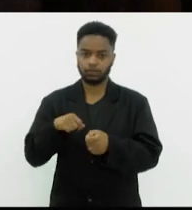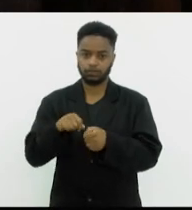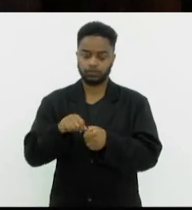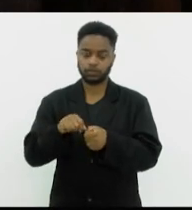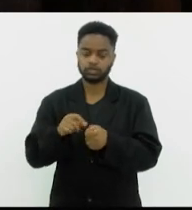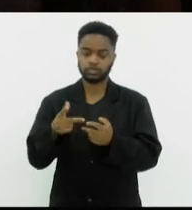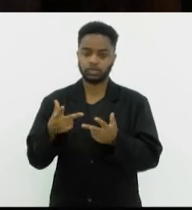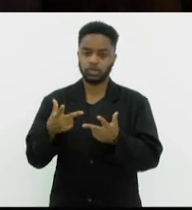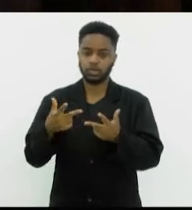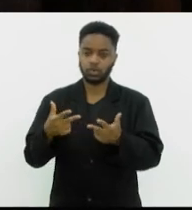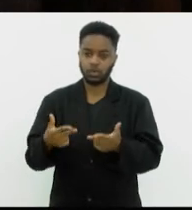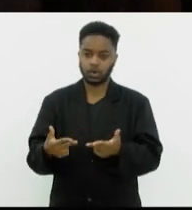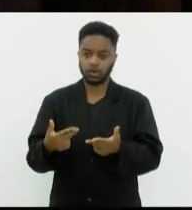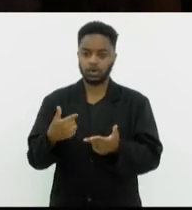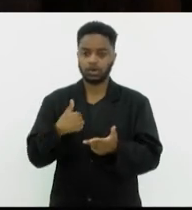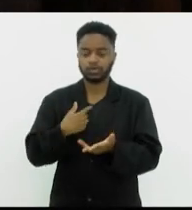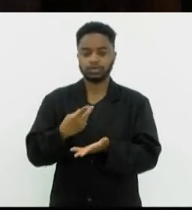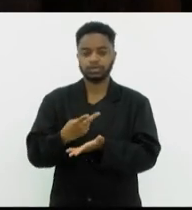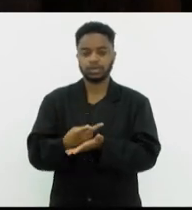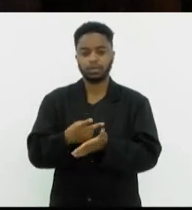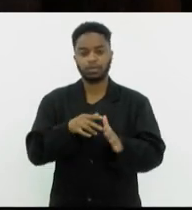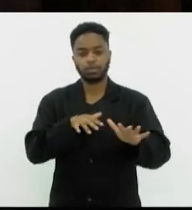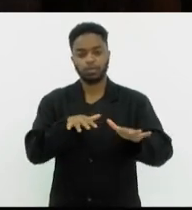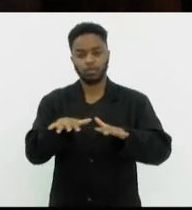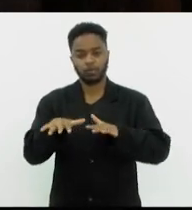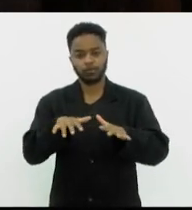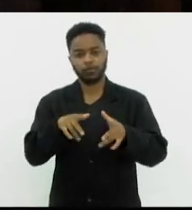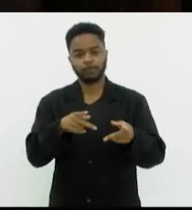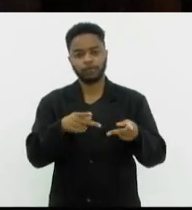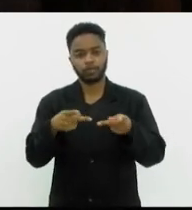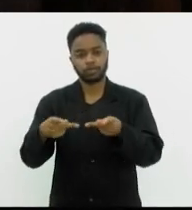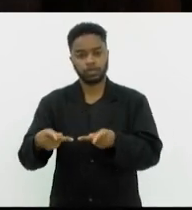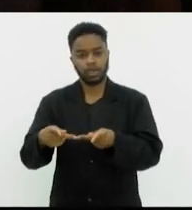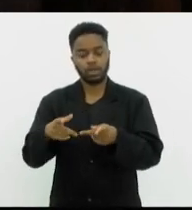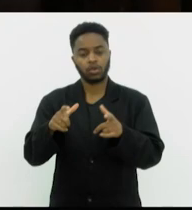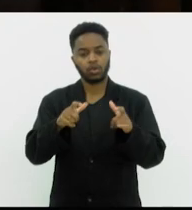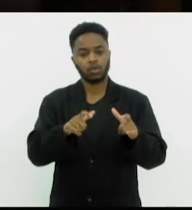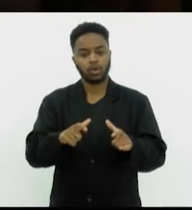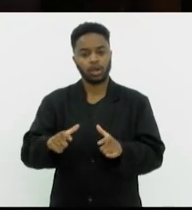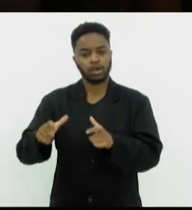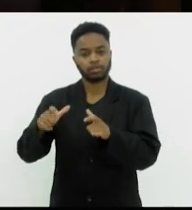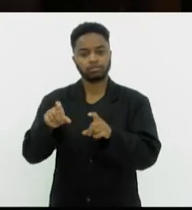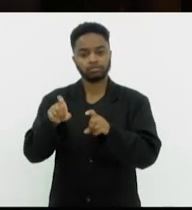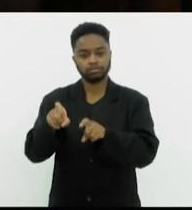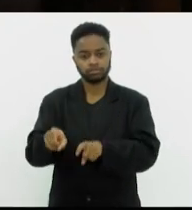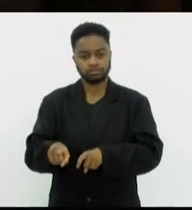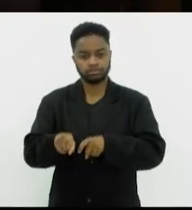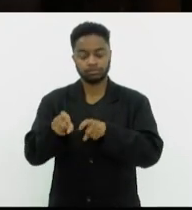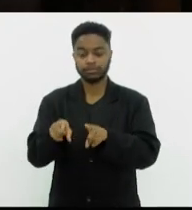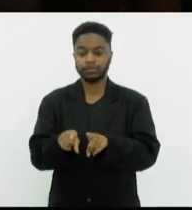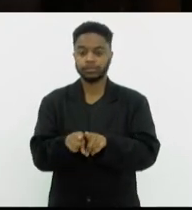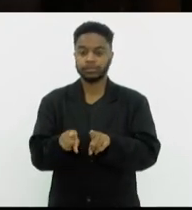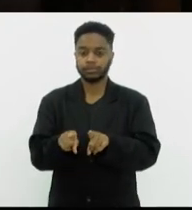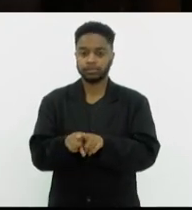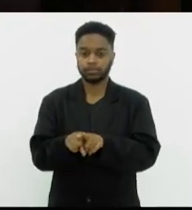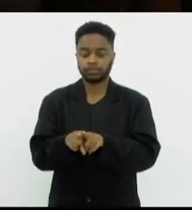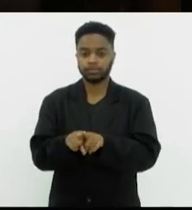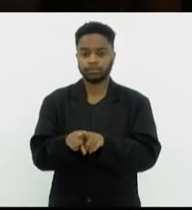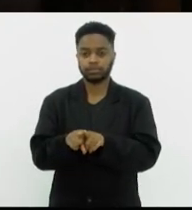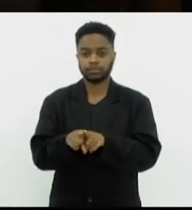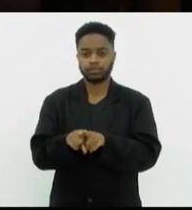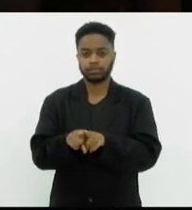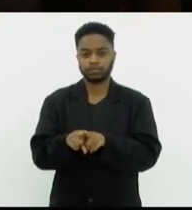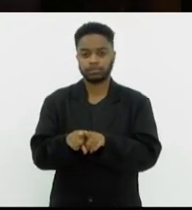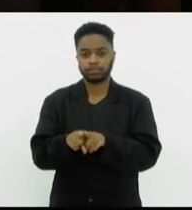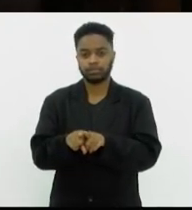um mandato em movimento, tenho rodado muito o interior do Estado, e feito